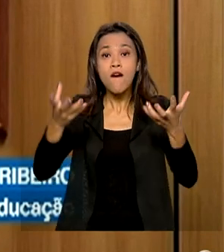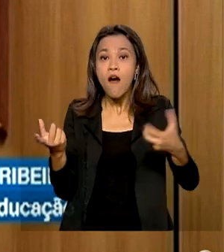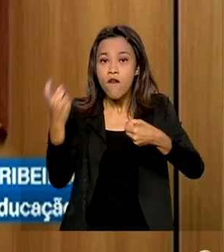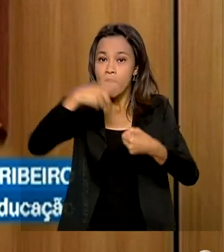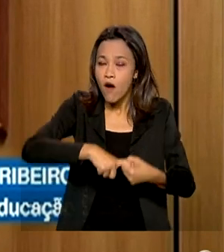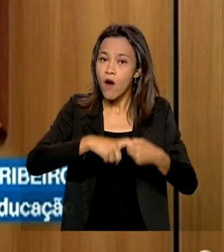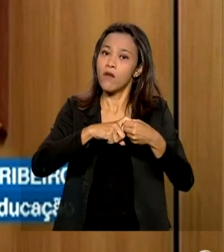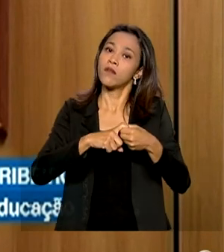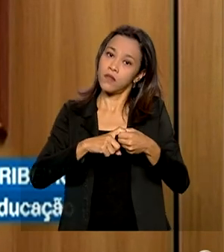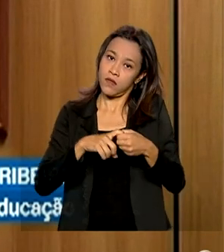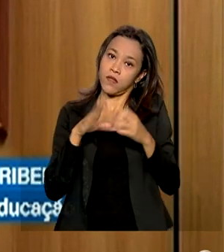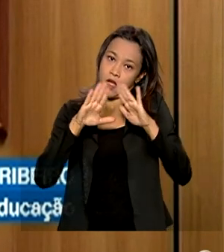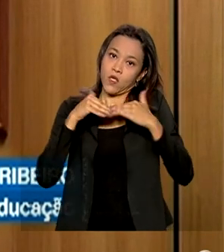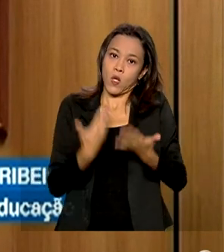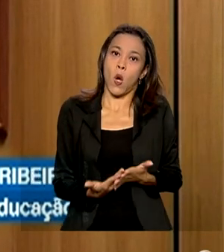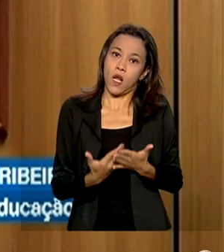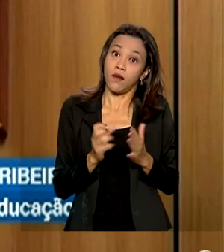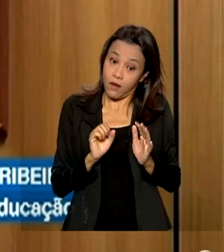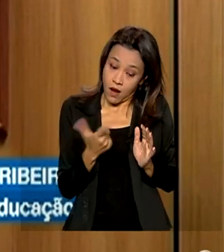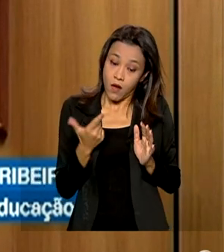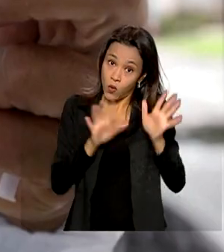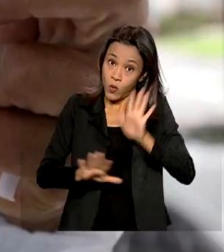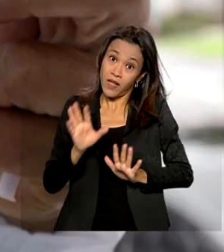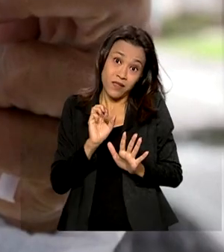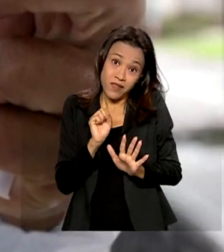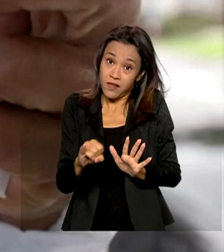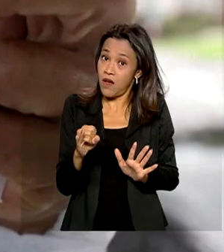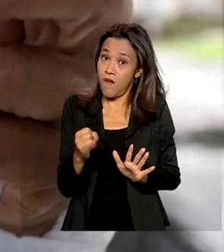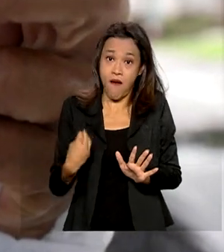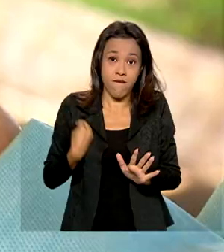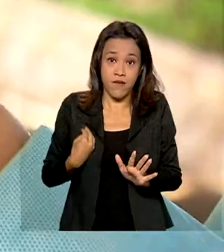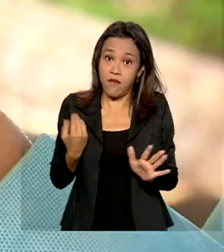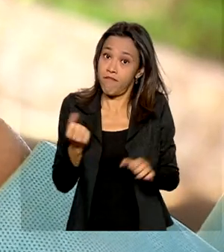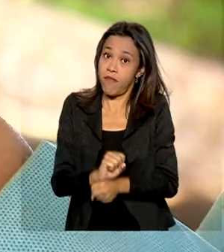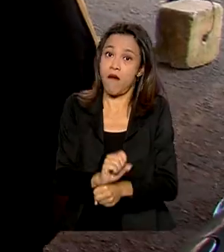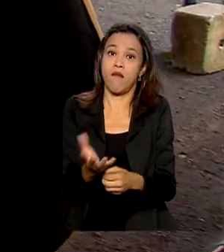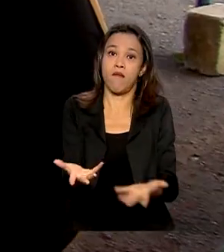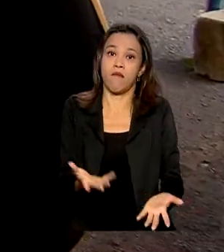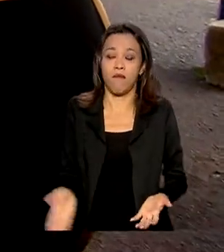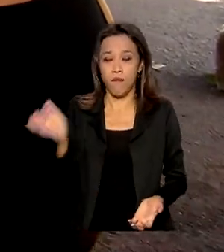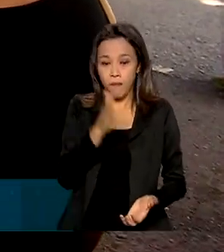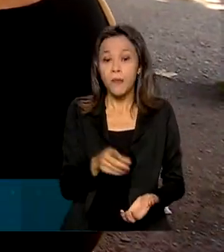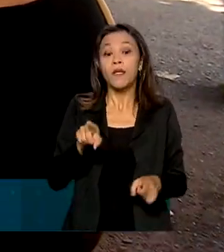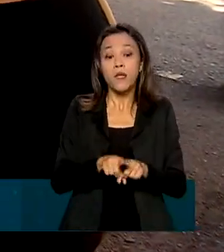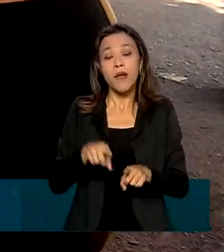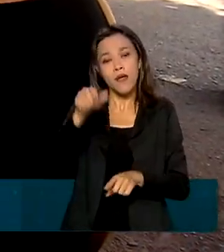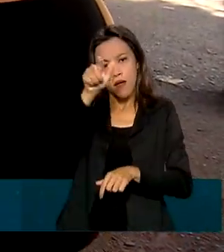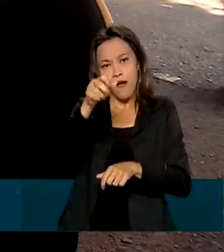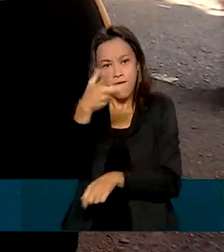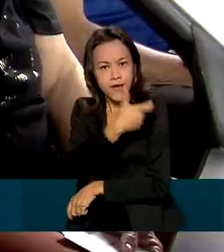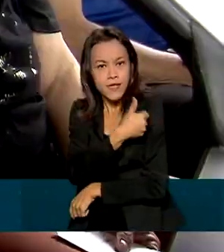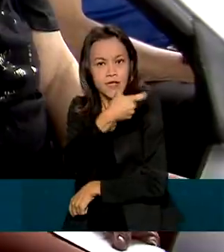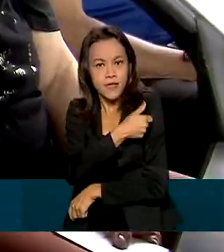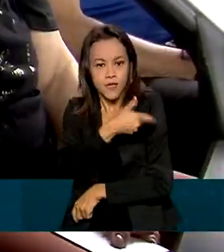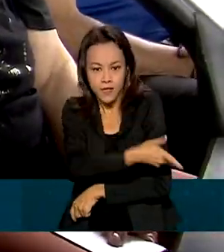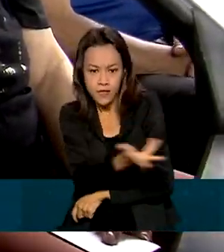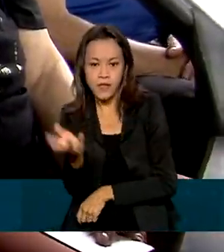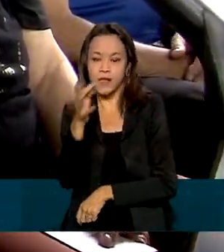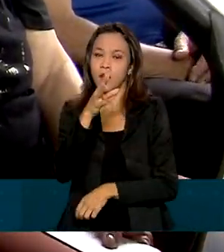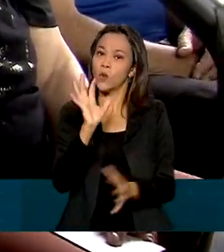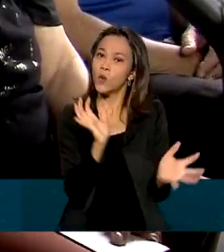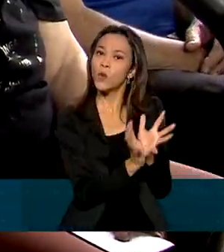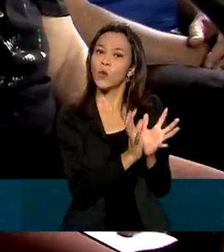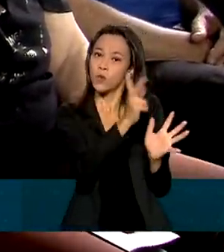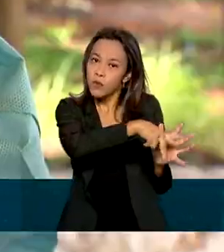com os cuidados, senão a vida vai parar. Além da vacinação dos profissionais de educação, incluídos como grupo